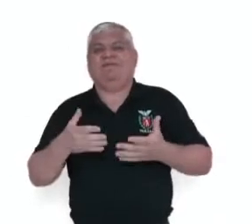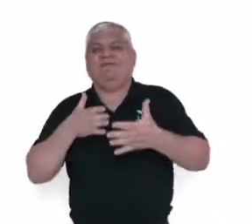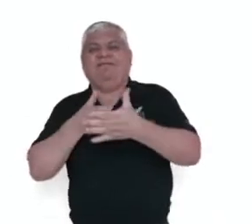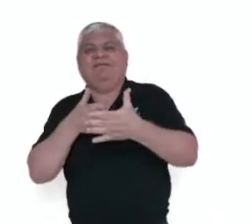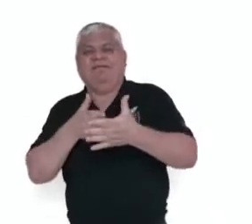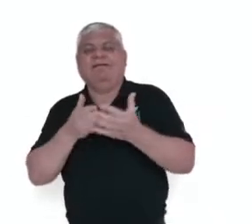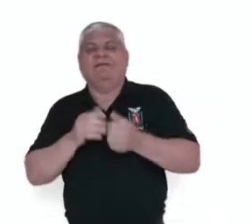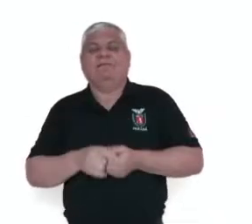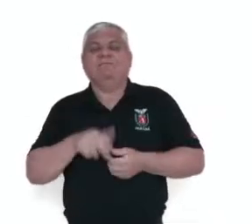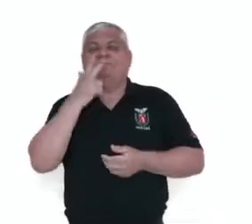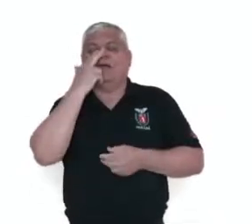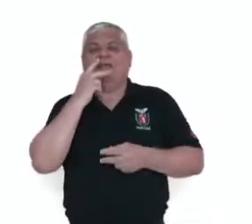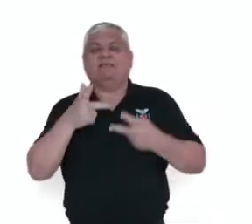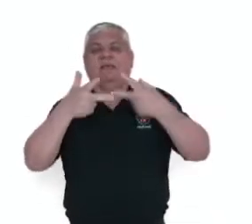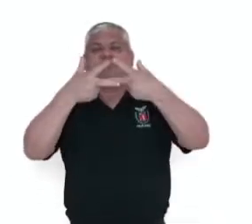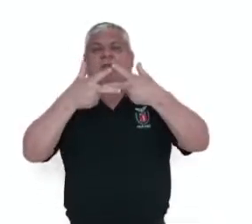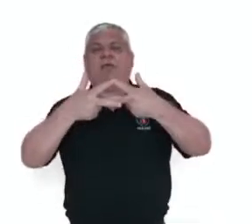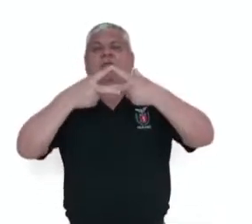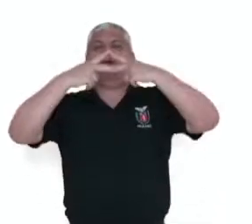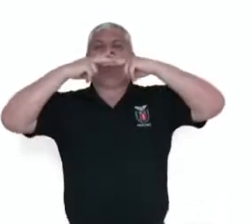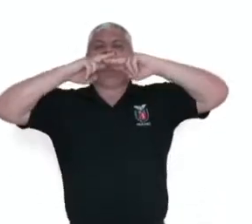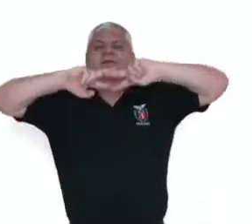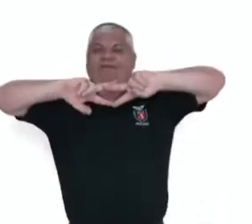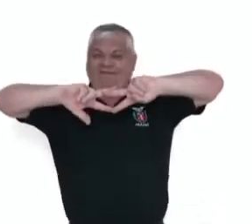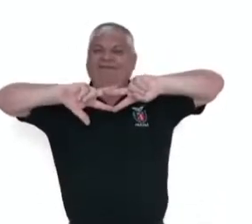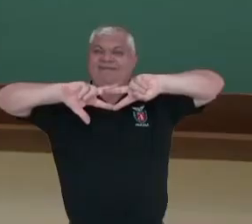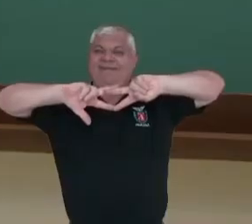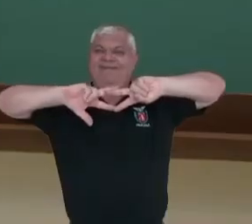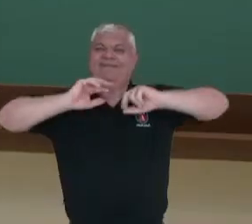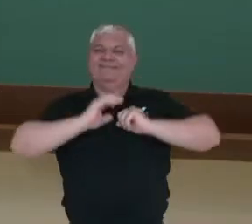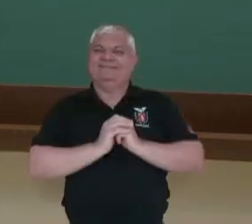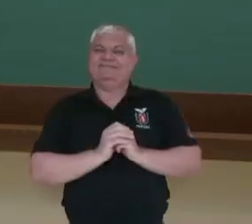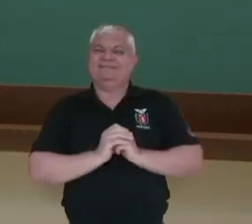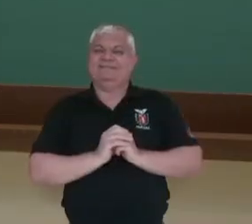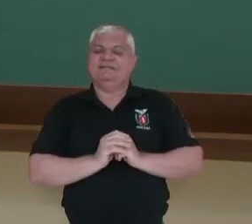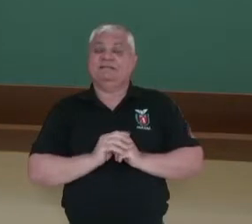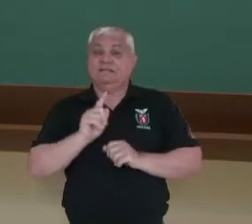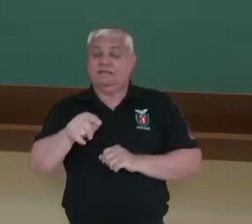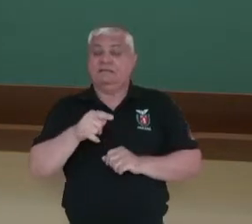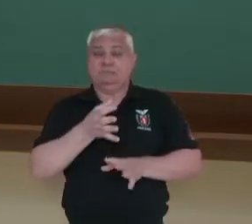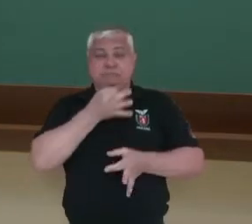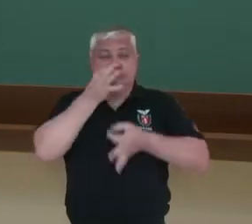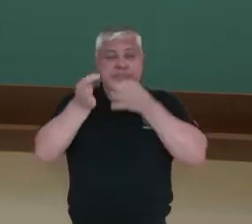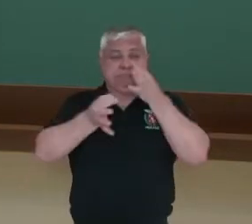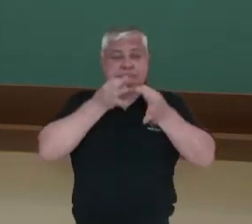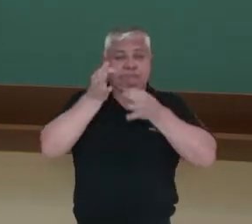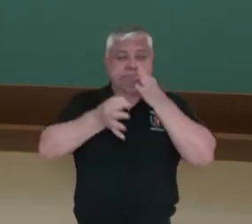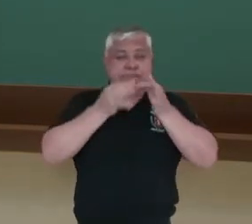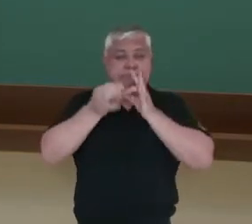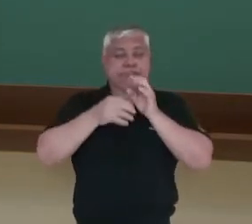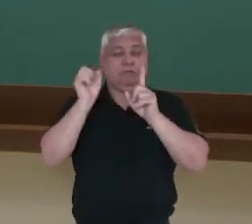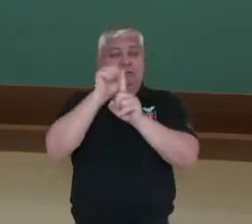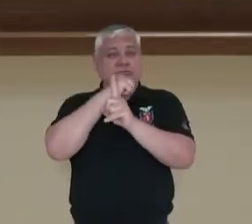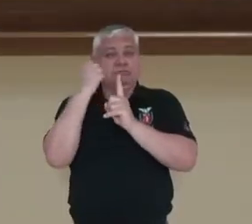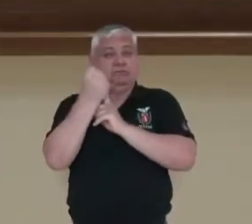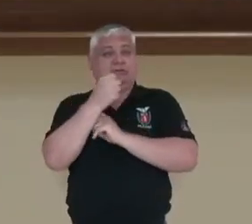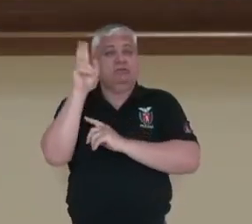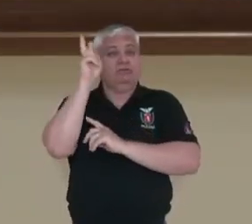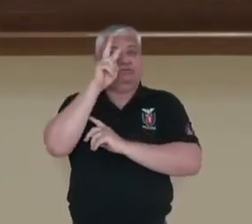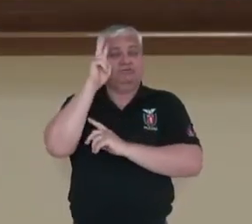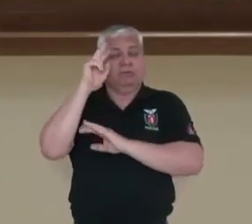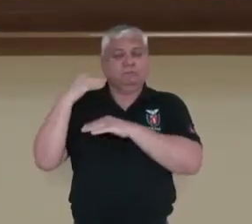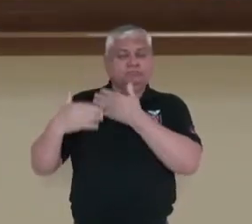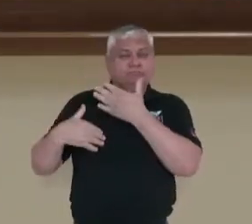cabeça para baixo. Quer dizer, há uma crítica sócio-histórica em relação à construção